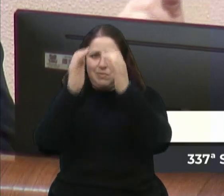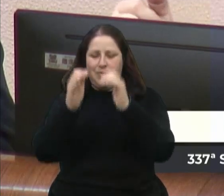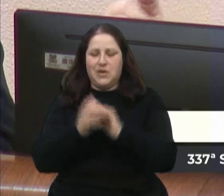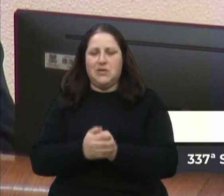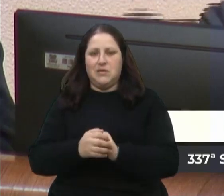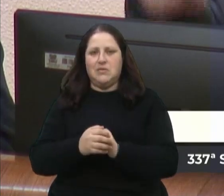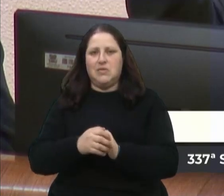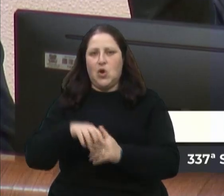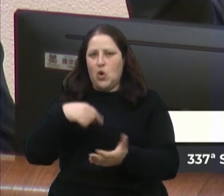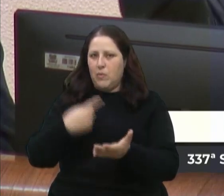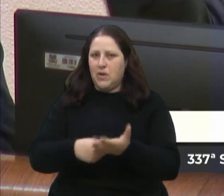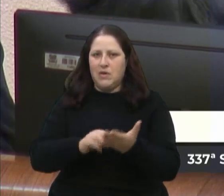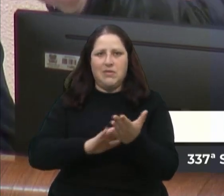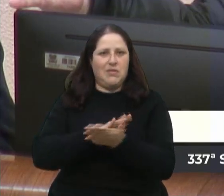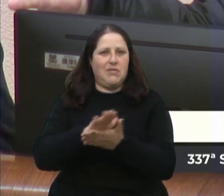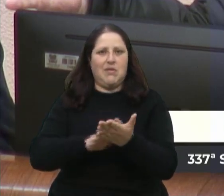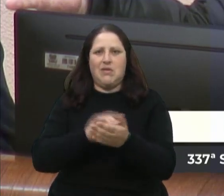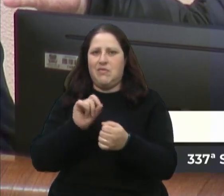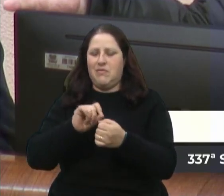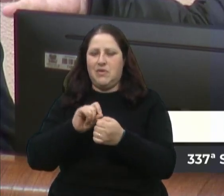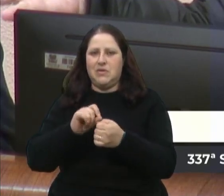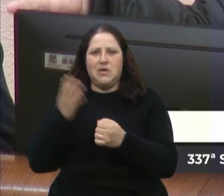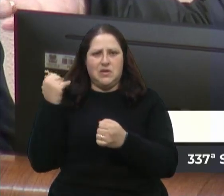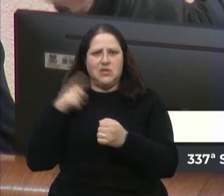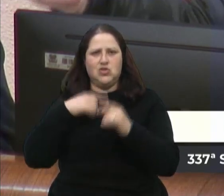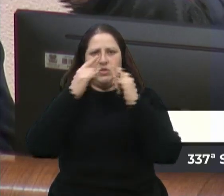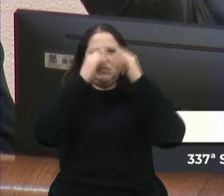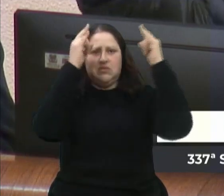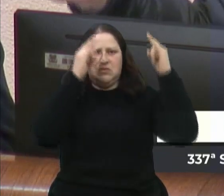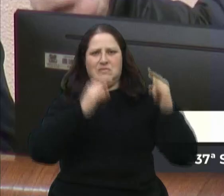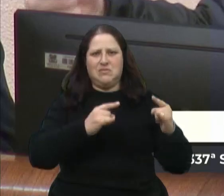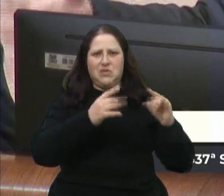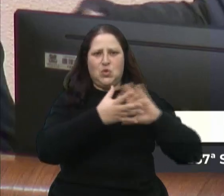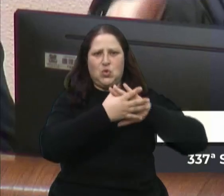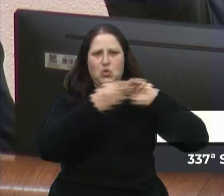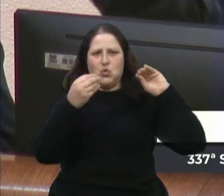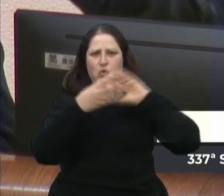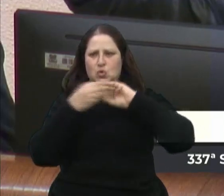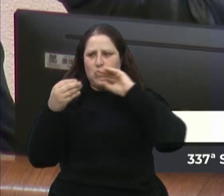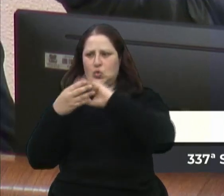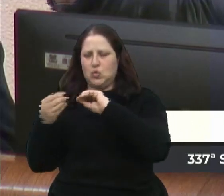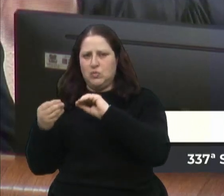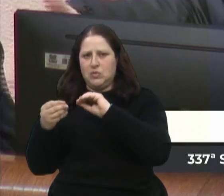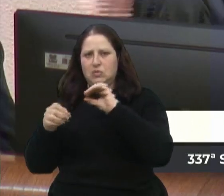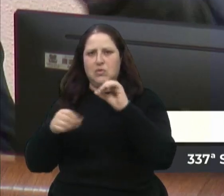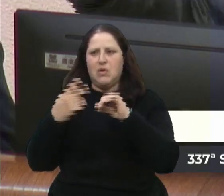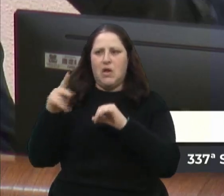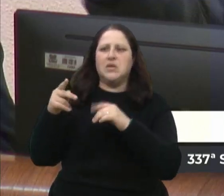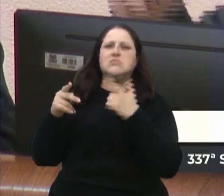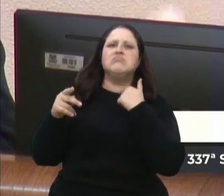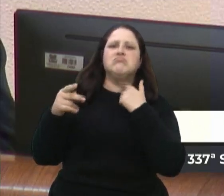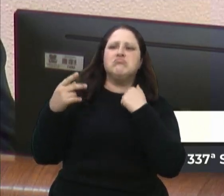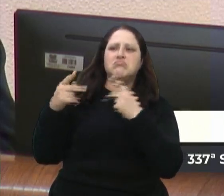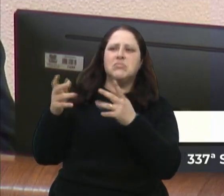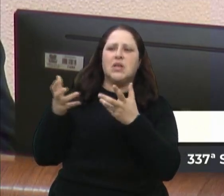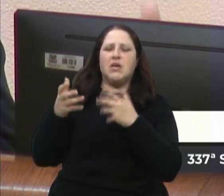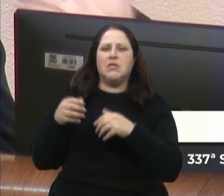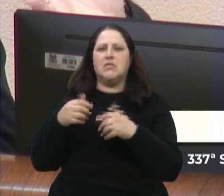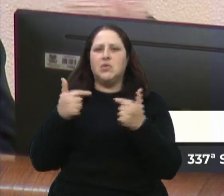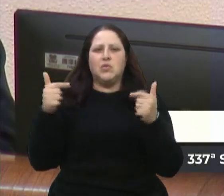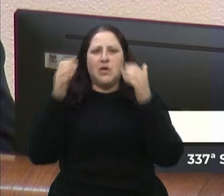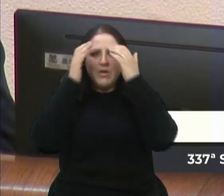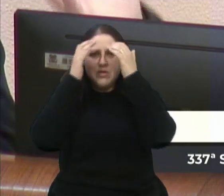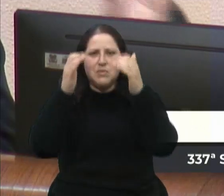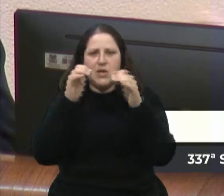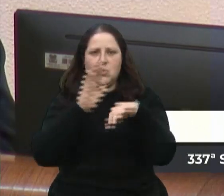sendo feito. As bancas sumiram, aquelas que deveriam estar ali, colocaram o que quiseram e ainda não estão cobrindo os prazos. Então, está